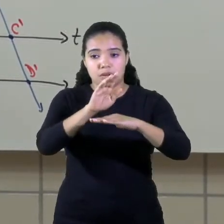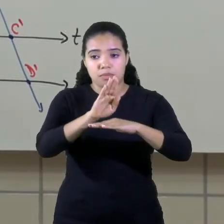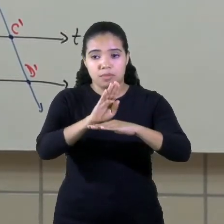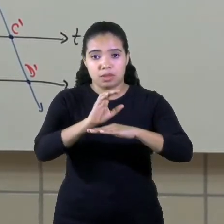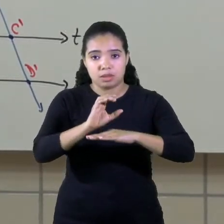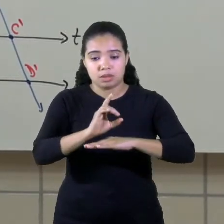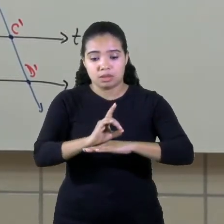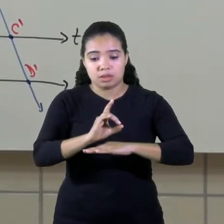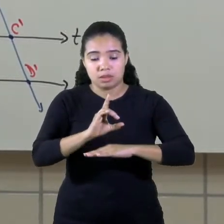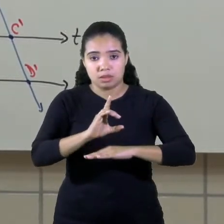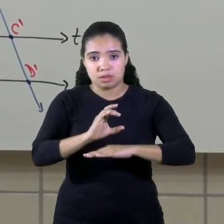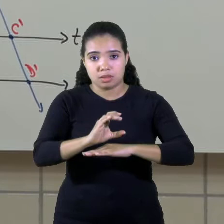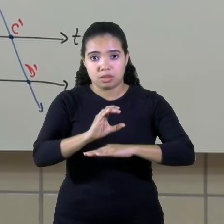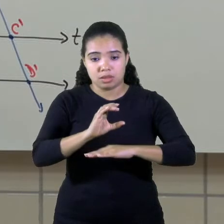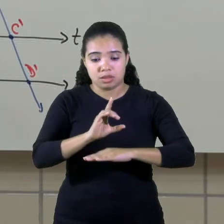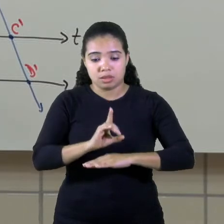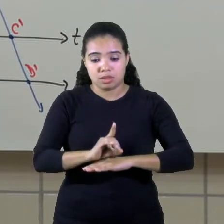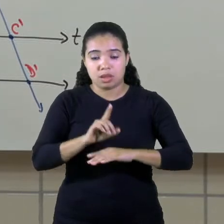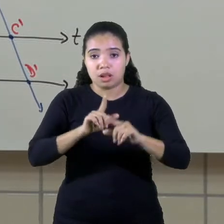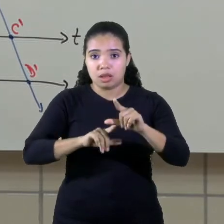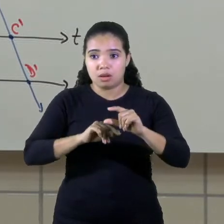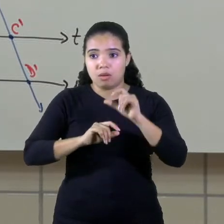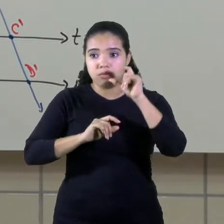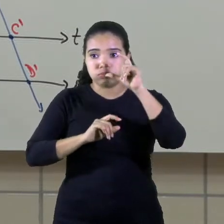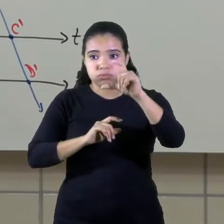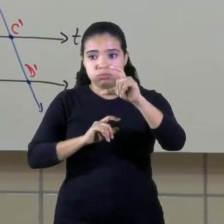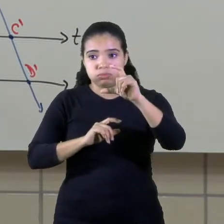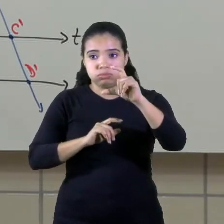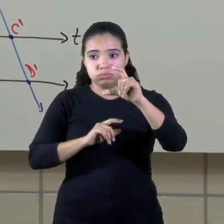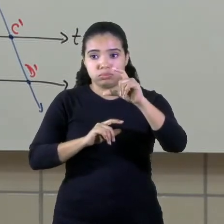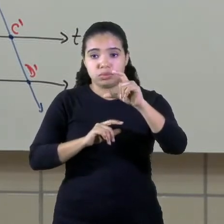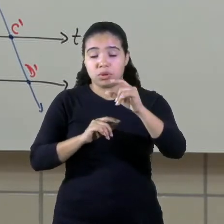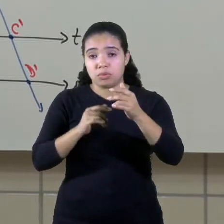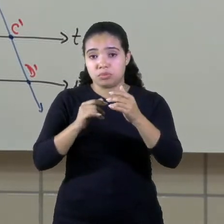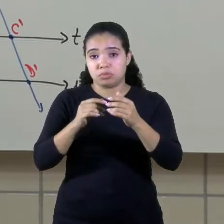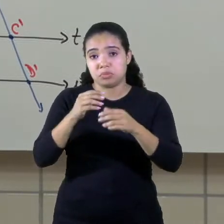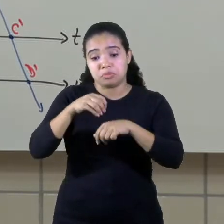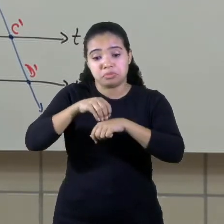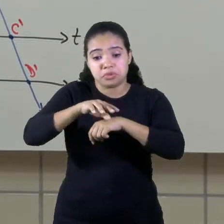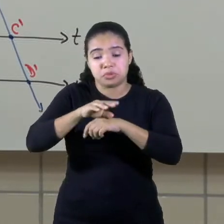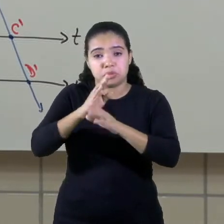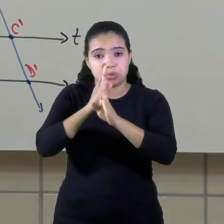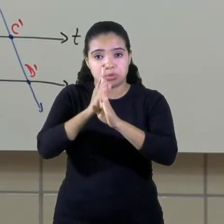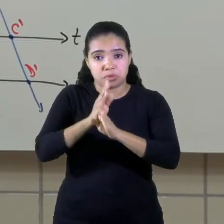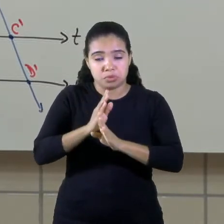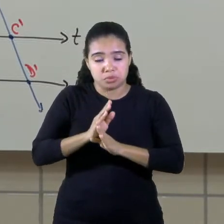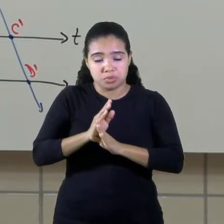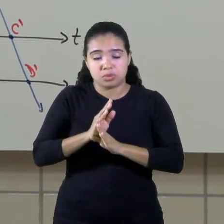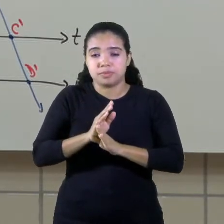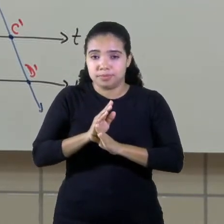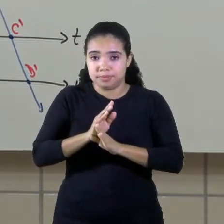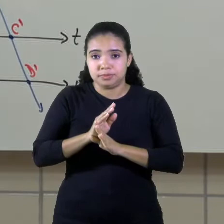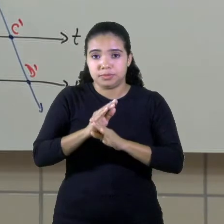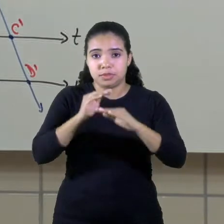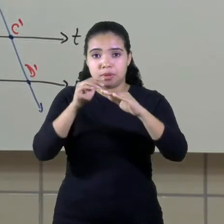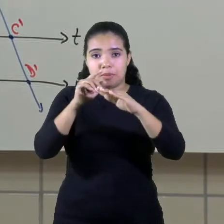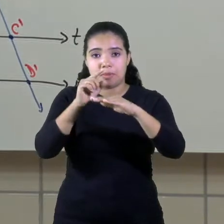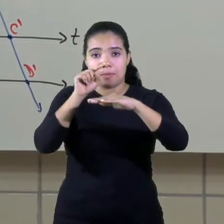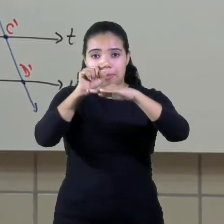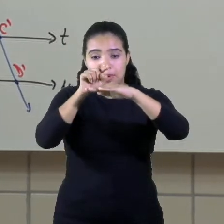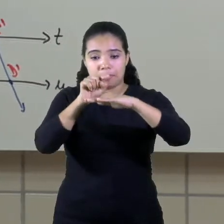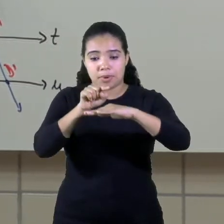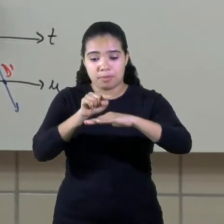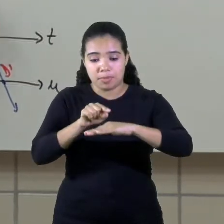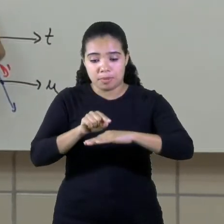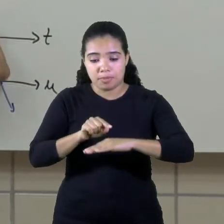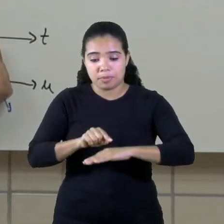foram nomeados com letras maiúsculas. Essa é uma dica para você poder identificar cada ponto de cada reta, ok? Bom, na